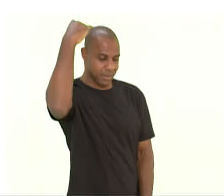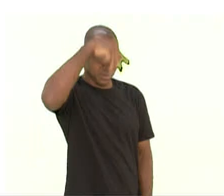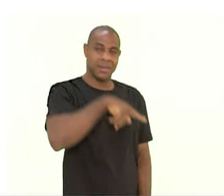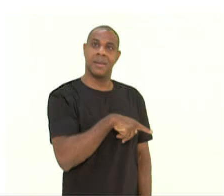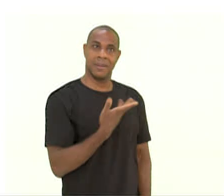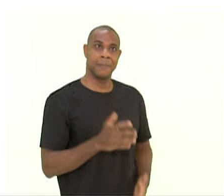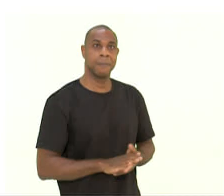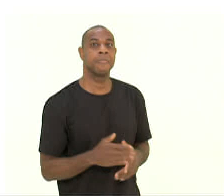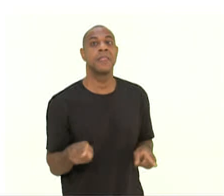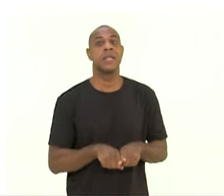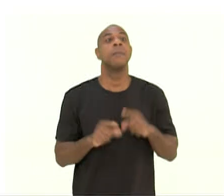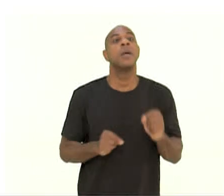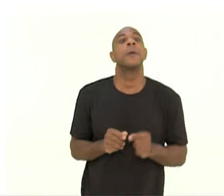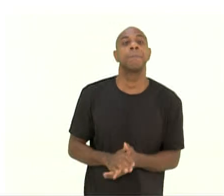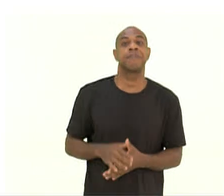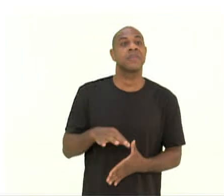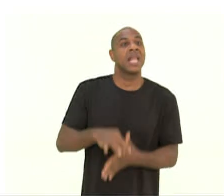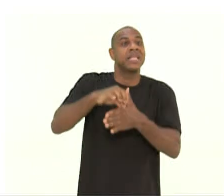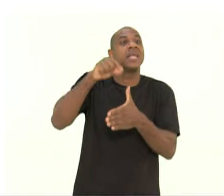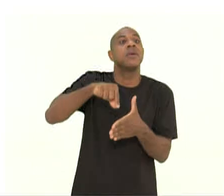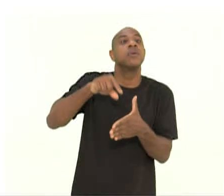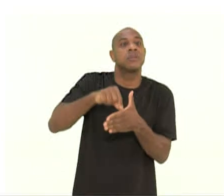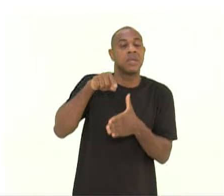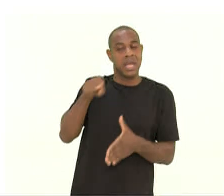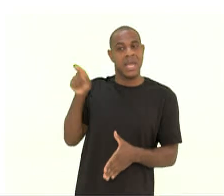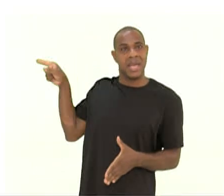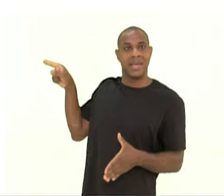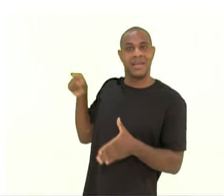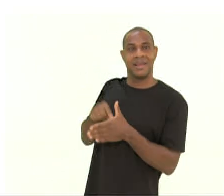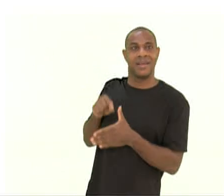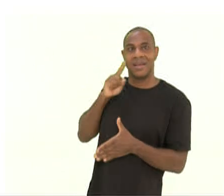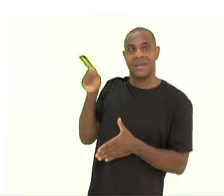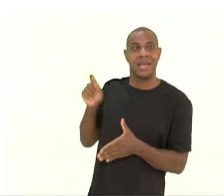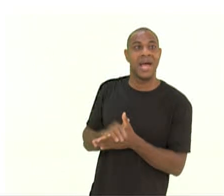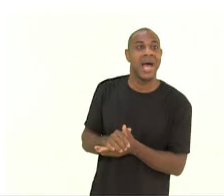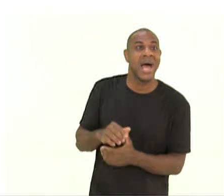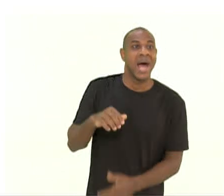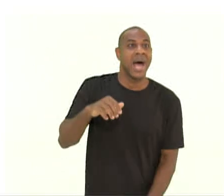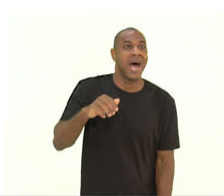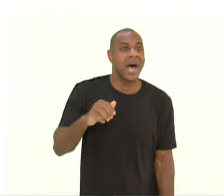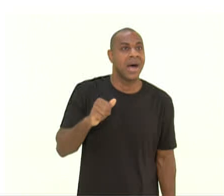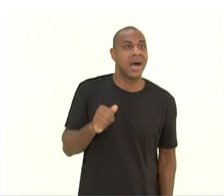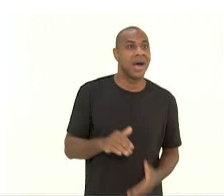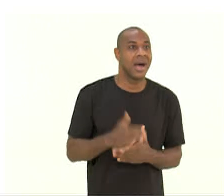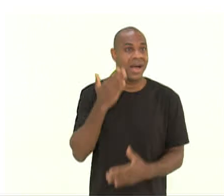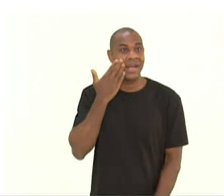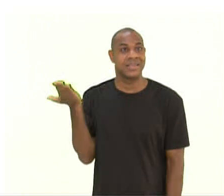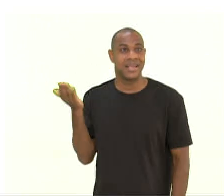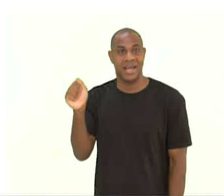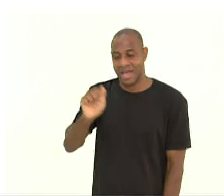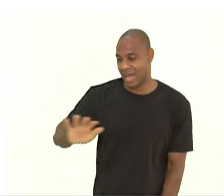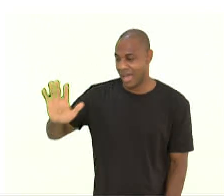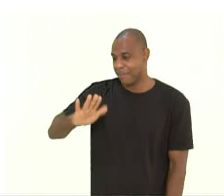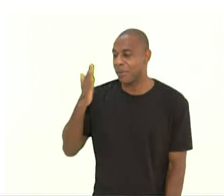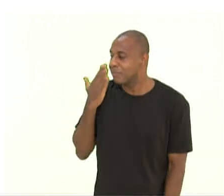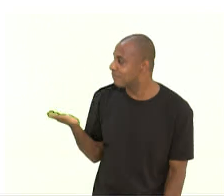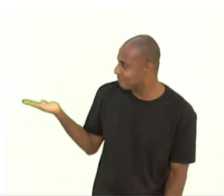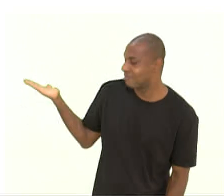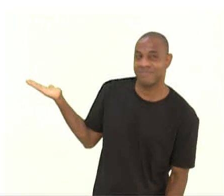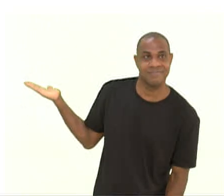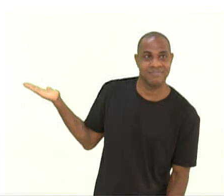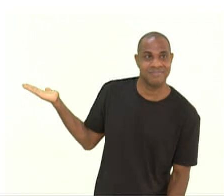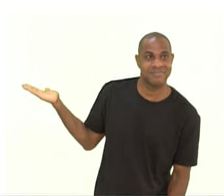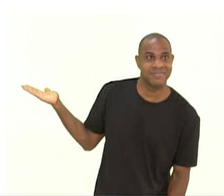E a liderança desse califado ficou com este Abu Bakr al-Baghdad, eu coloquei a imagem dele do lado direito para